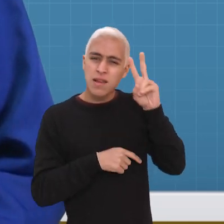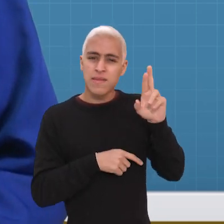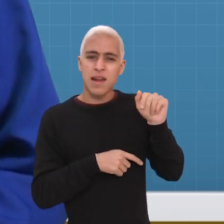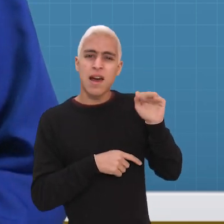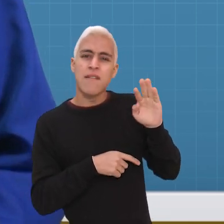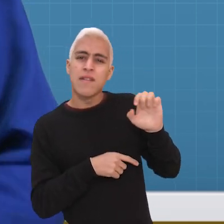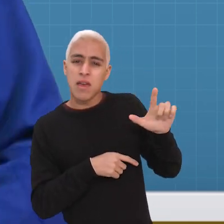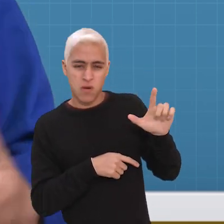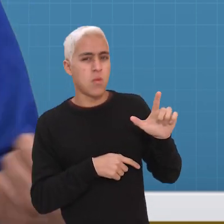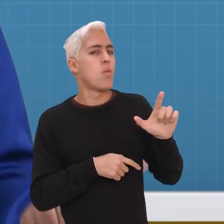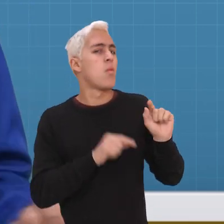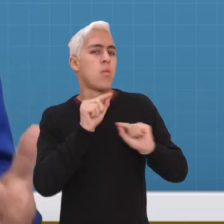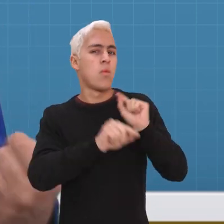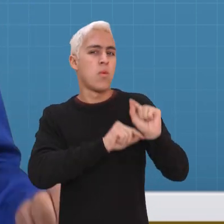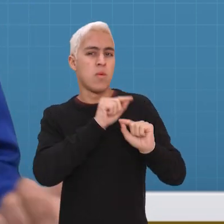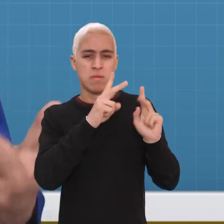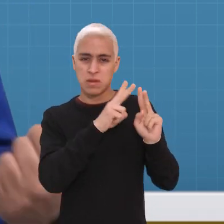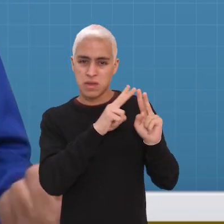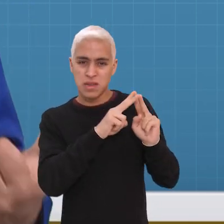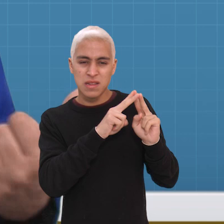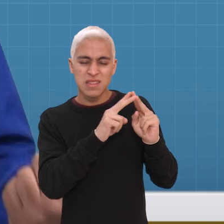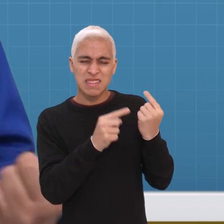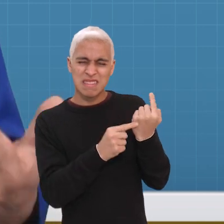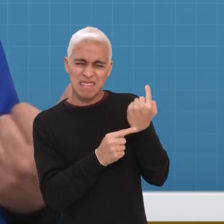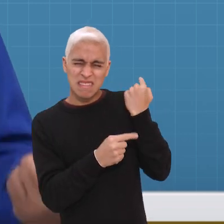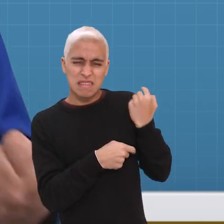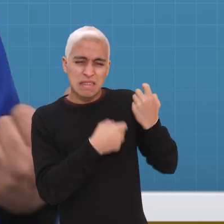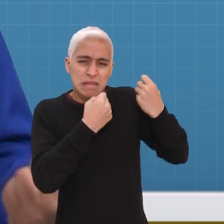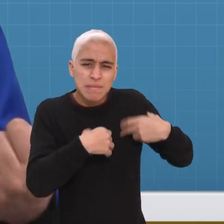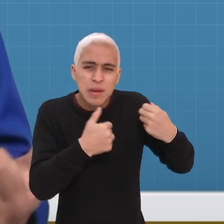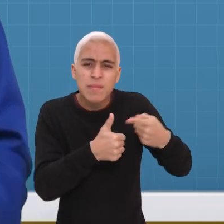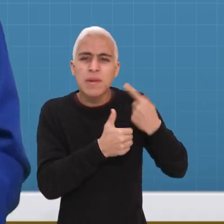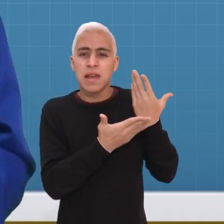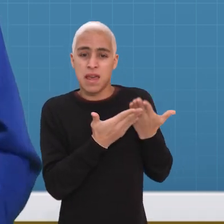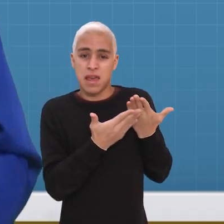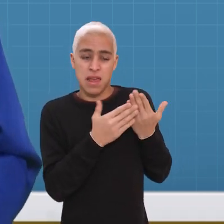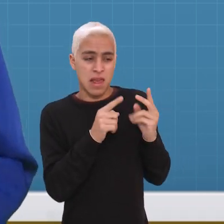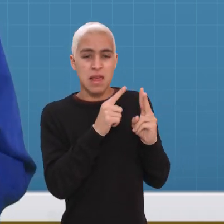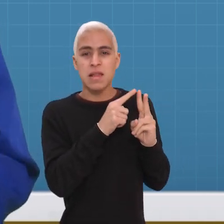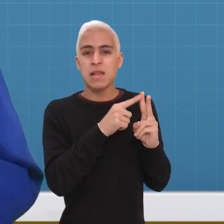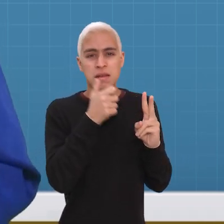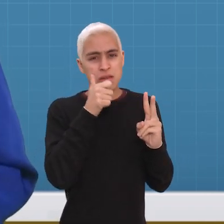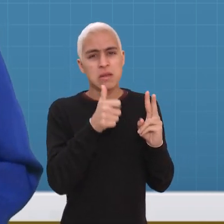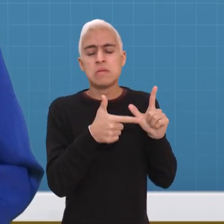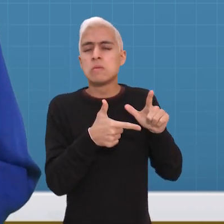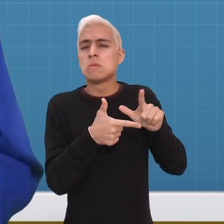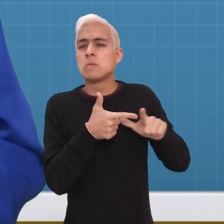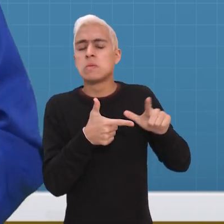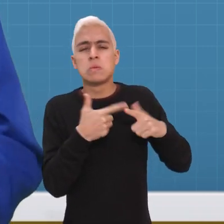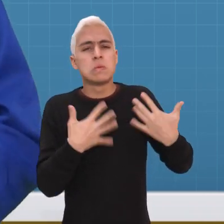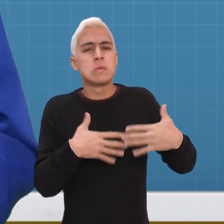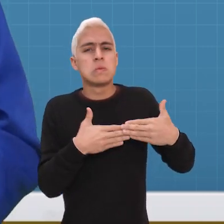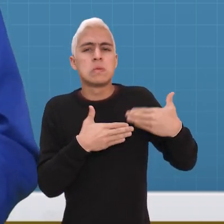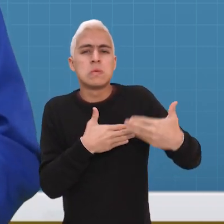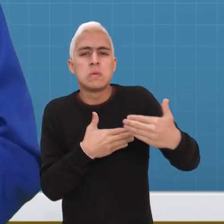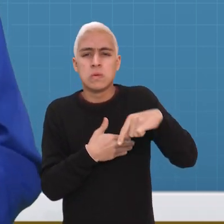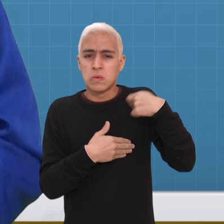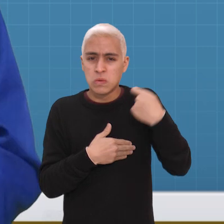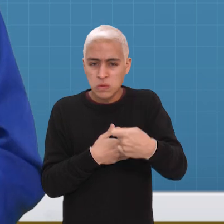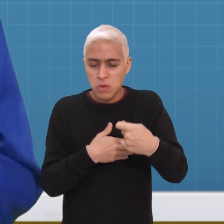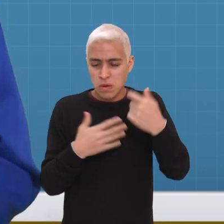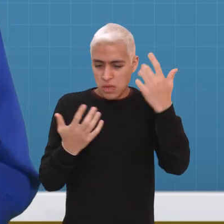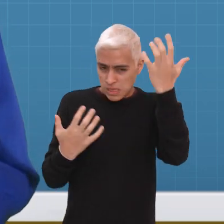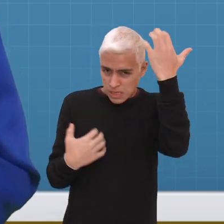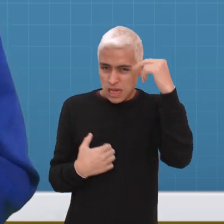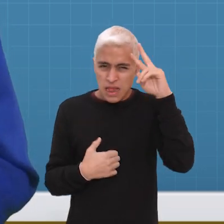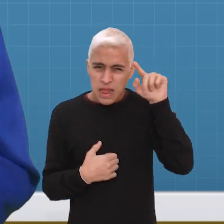do Rafael, que a gente trabalhou lá na primeira aula? A Juliana teve sérios problemas depois com relação